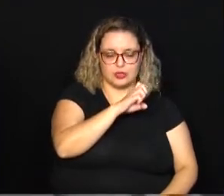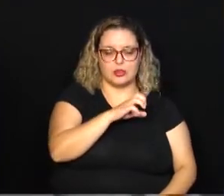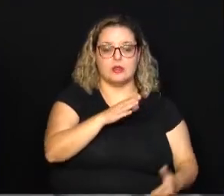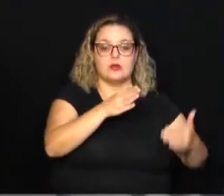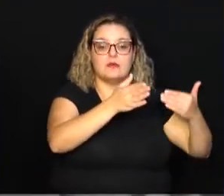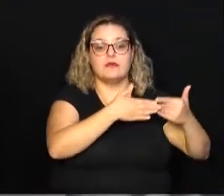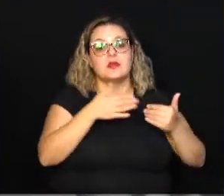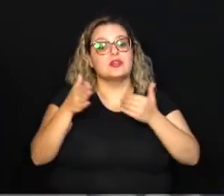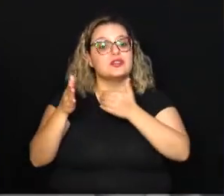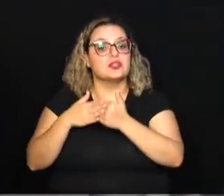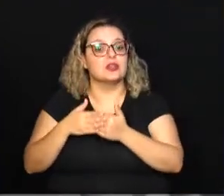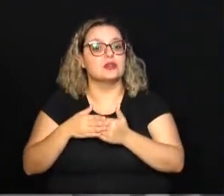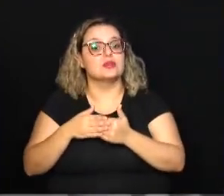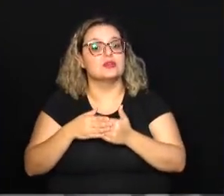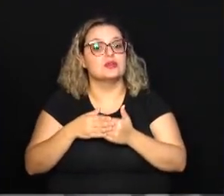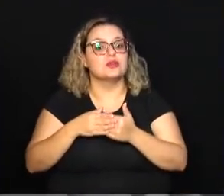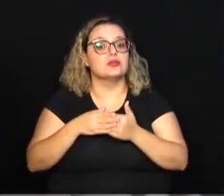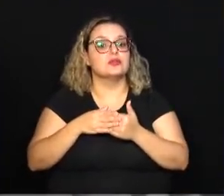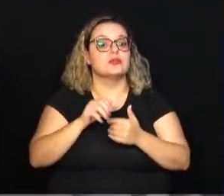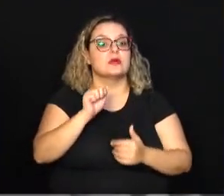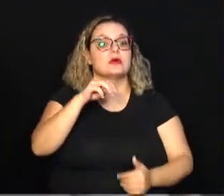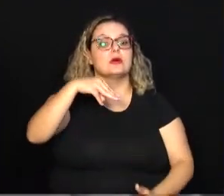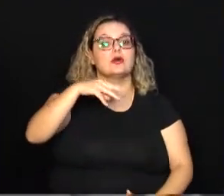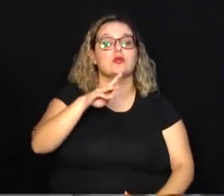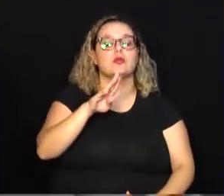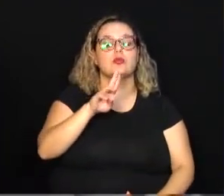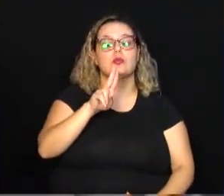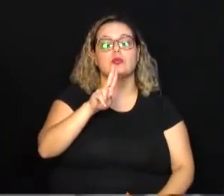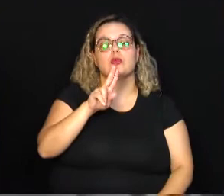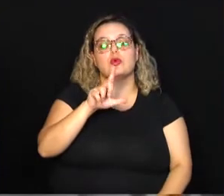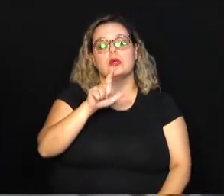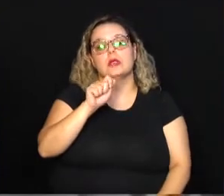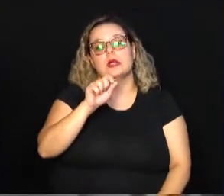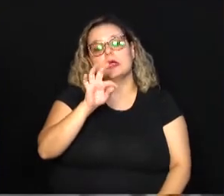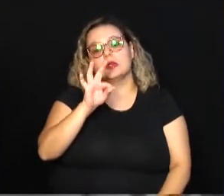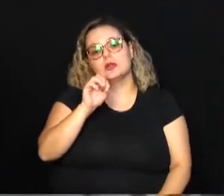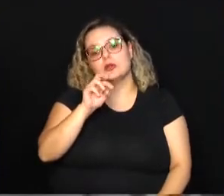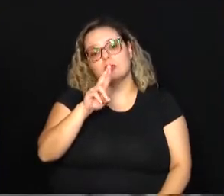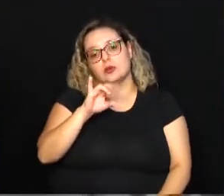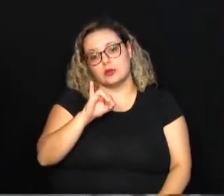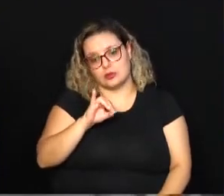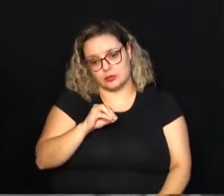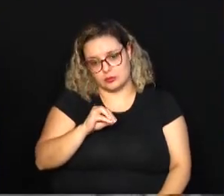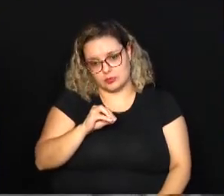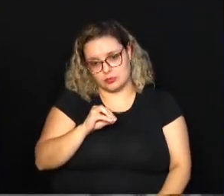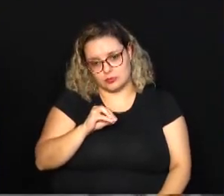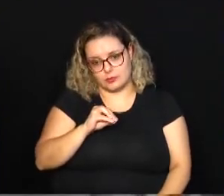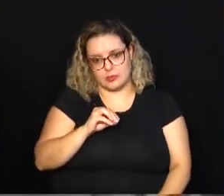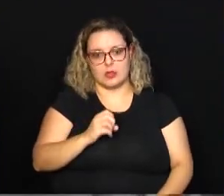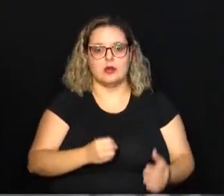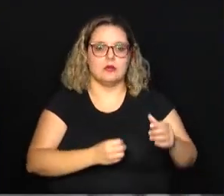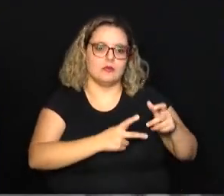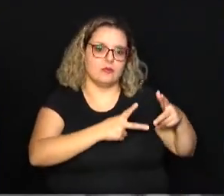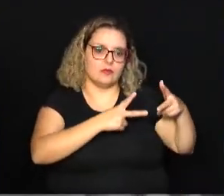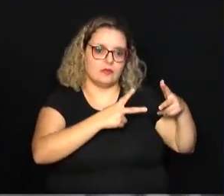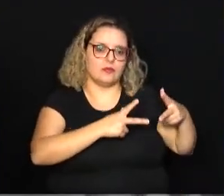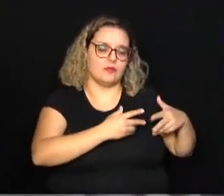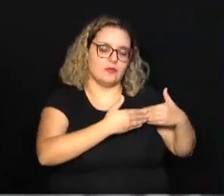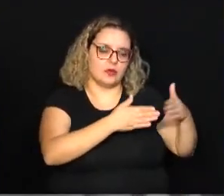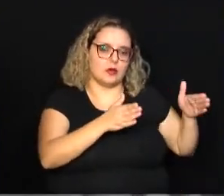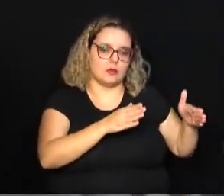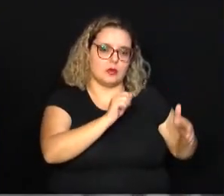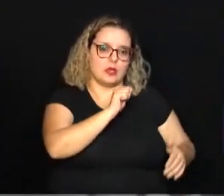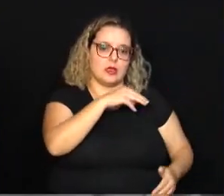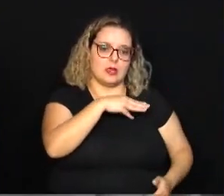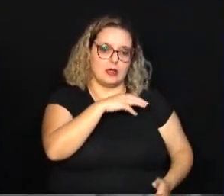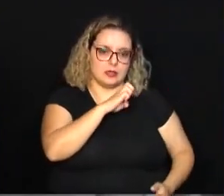represado nas UBS. Nesse meio tempo, foi inaugurado o AMI, que é estadual. Acho que a partir de setembro, salvo